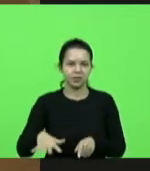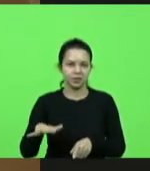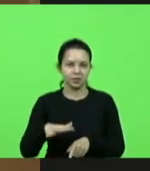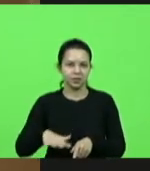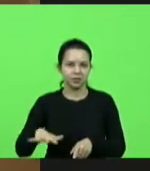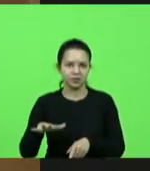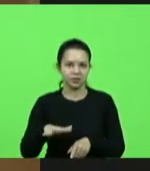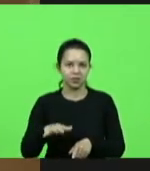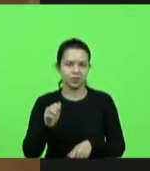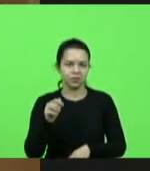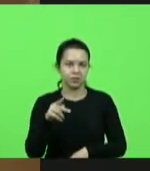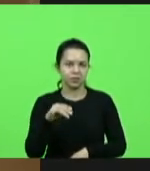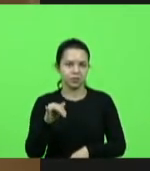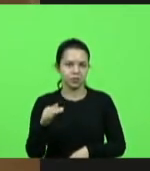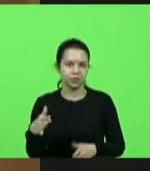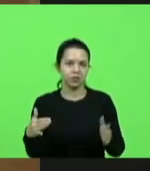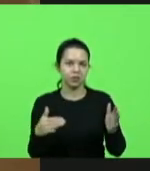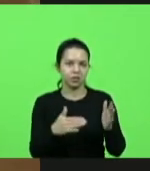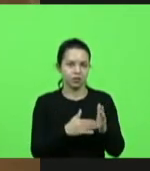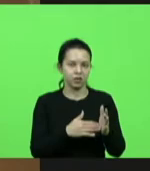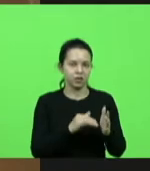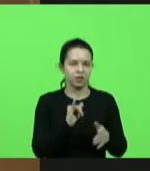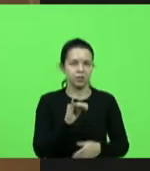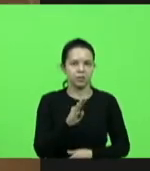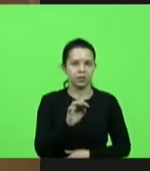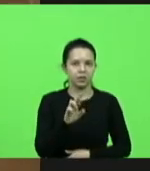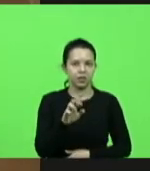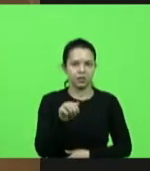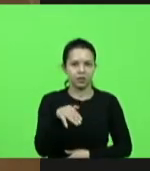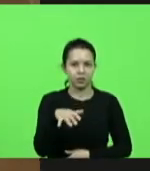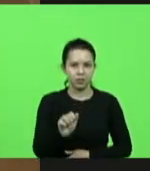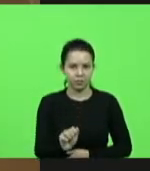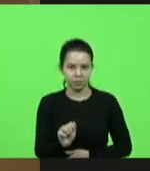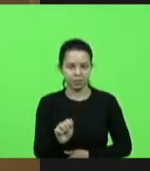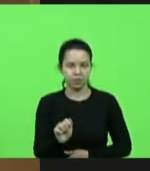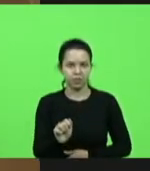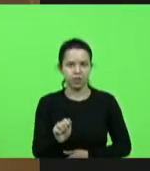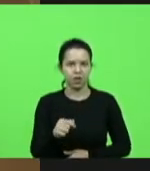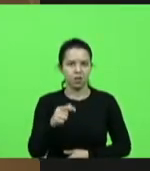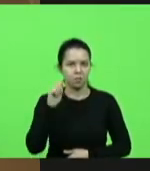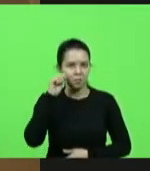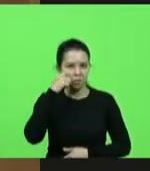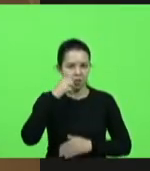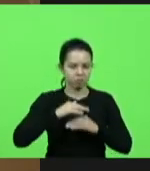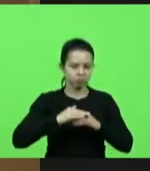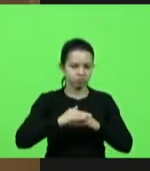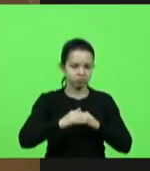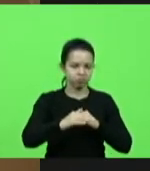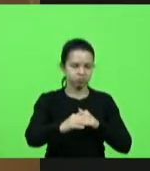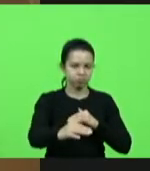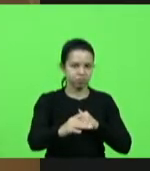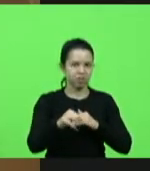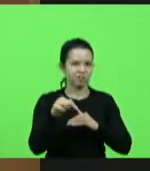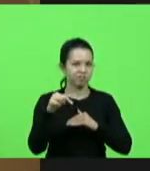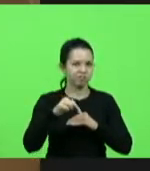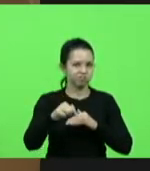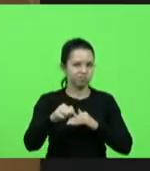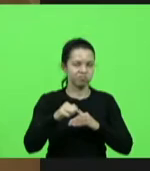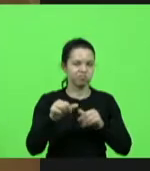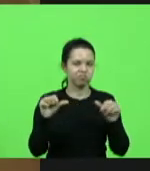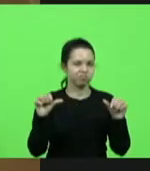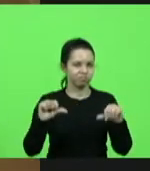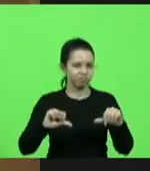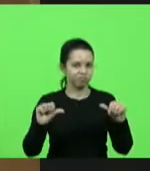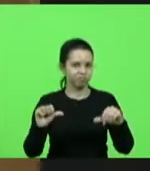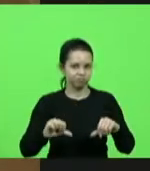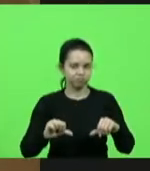de Apiúna até Ibirama, a situação do piso asfáltico ali na região é